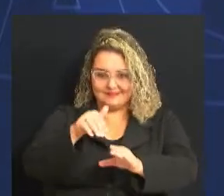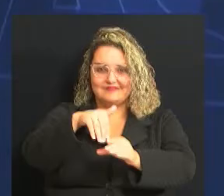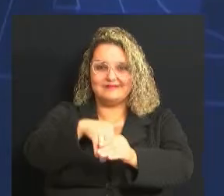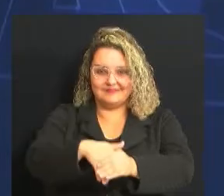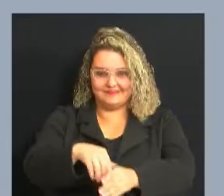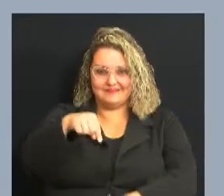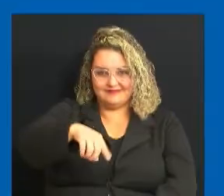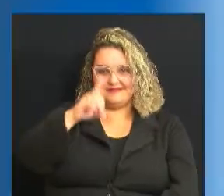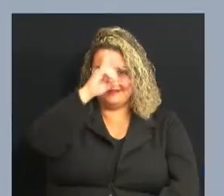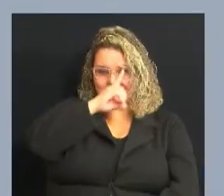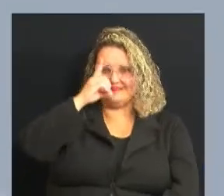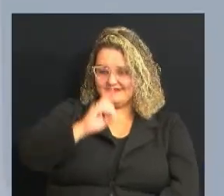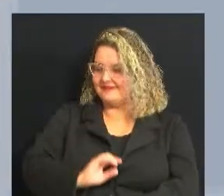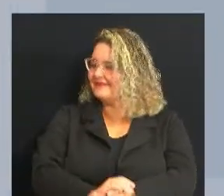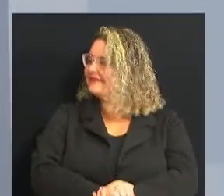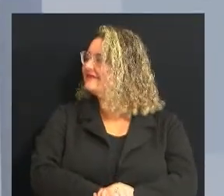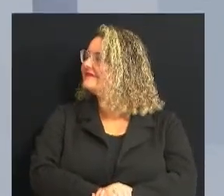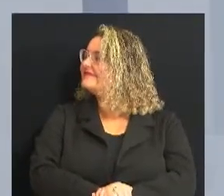domingo.